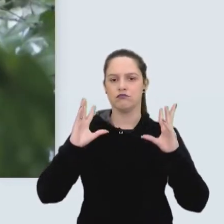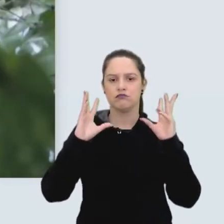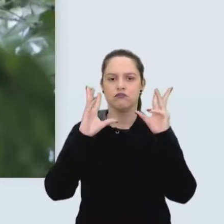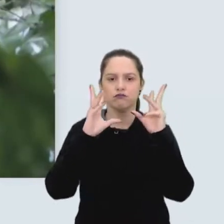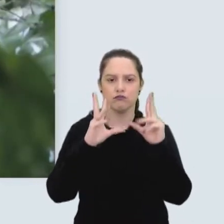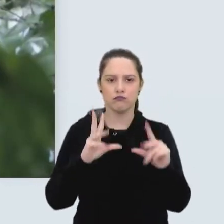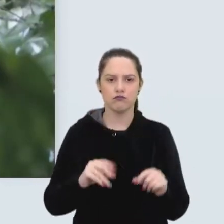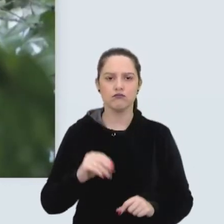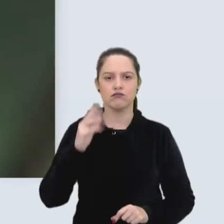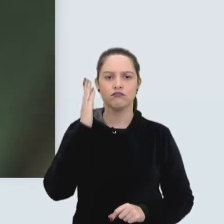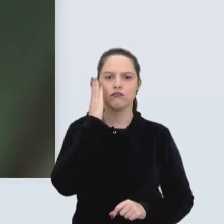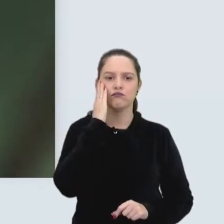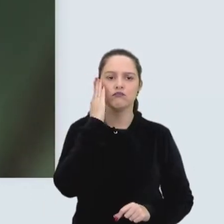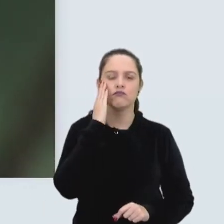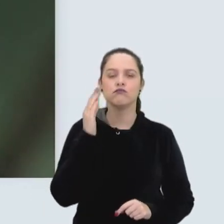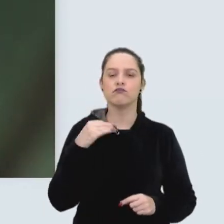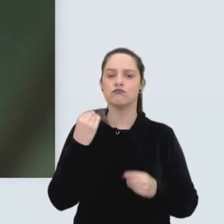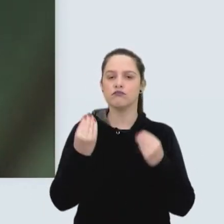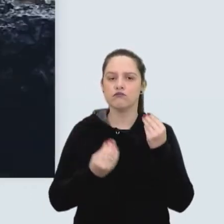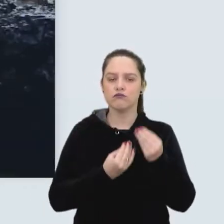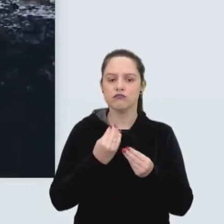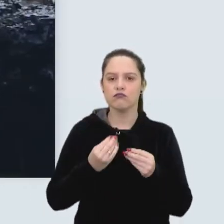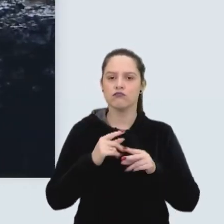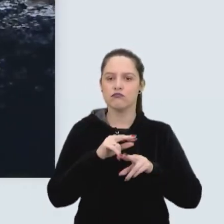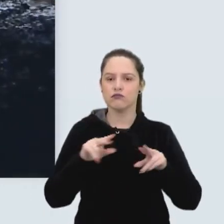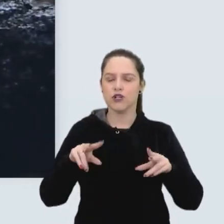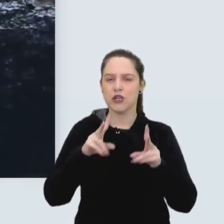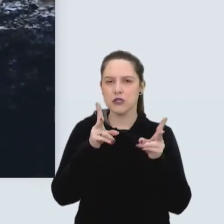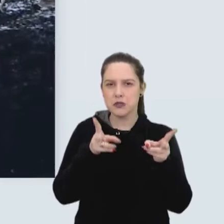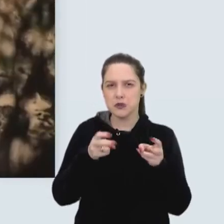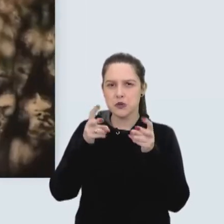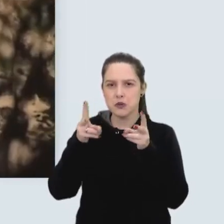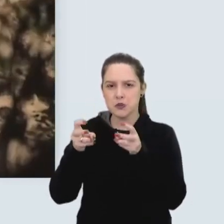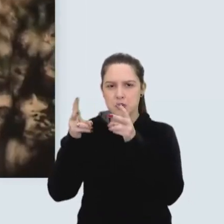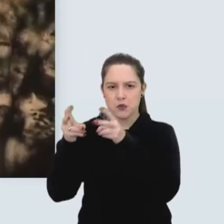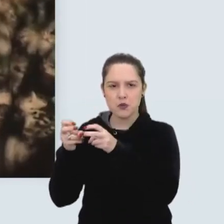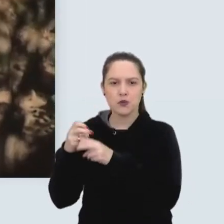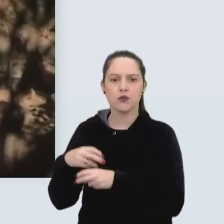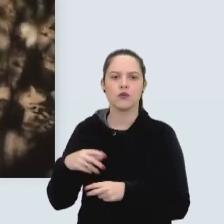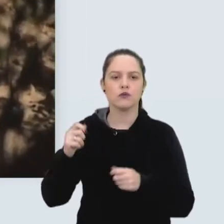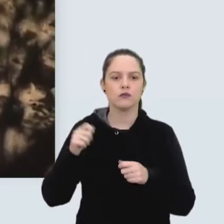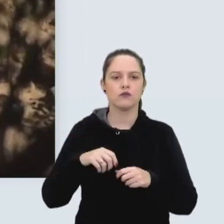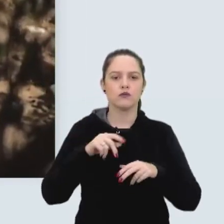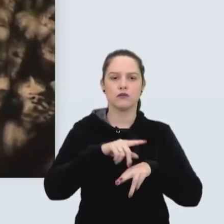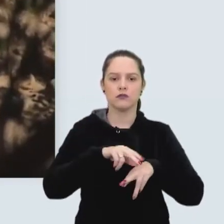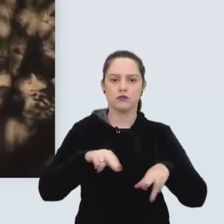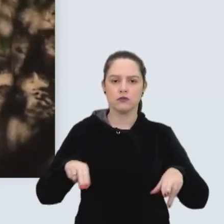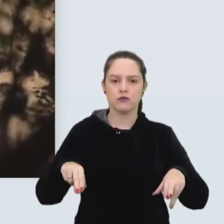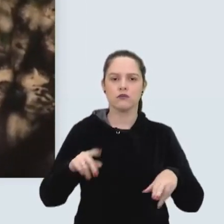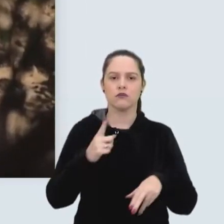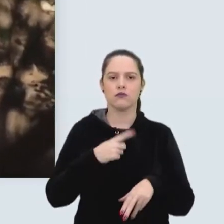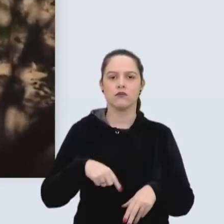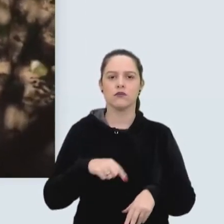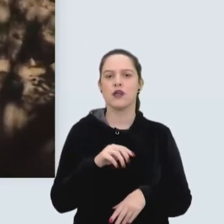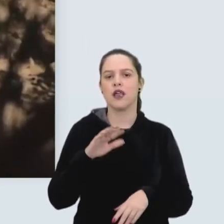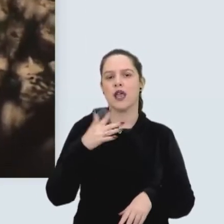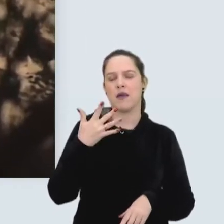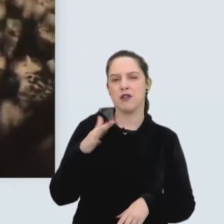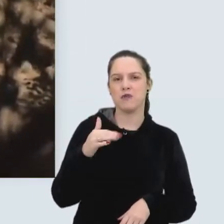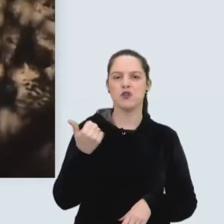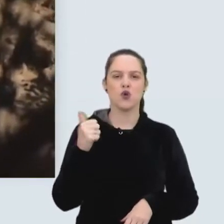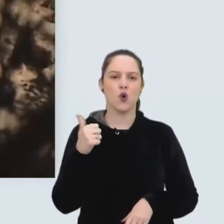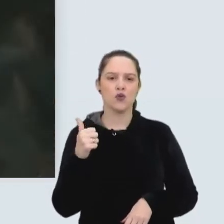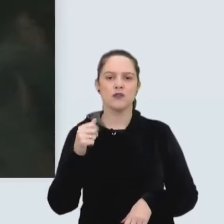dos ecossistemas naturais e locais de exploração científica. Mais de 11 mil pesquisas e aproximadamente 50